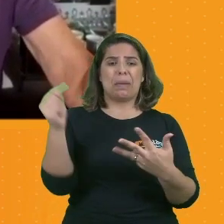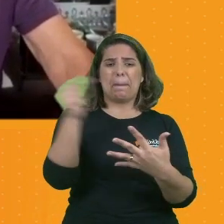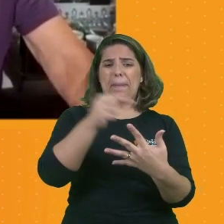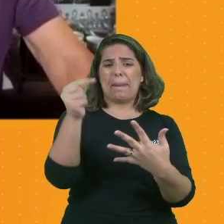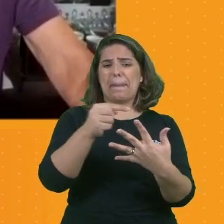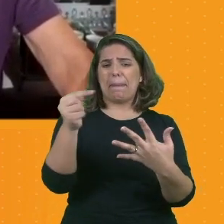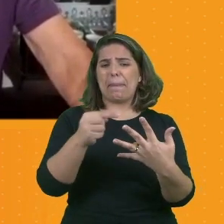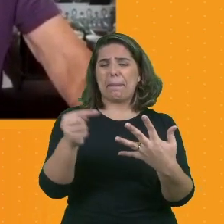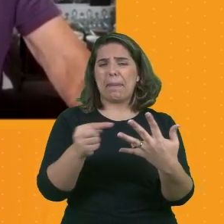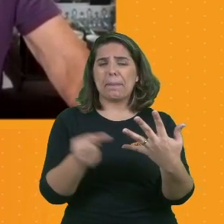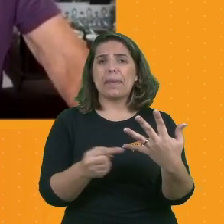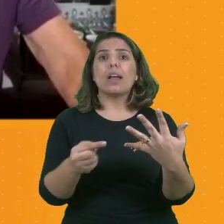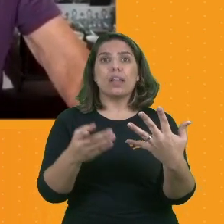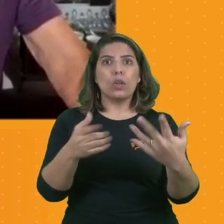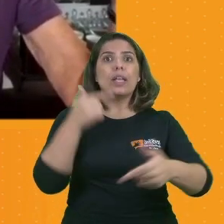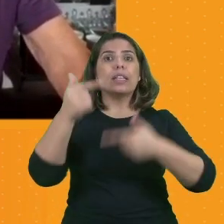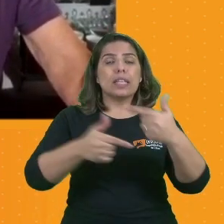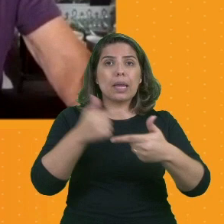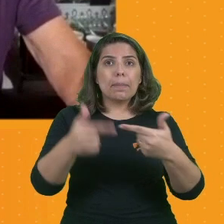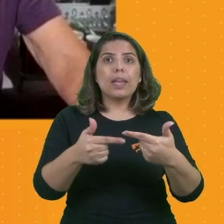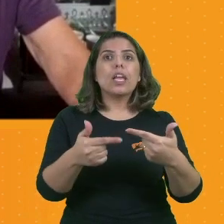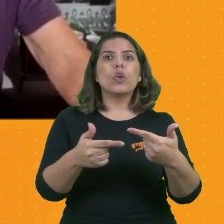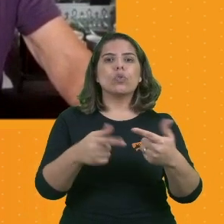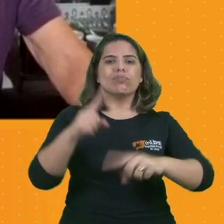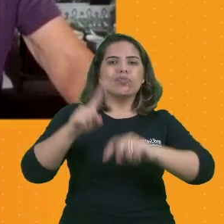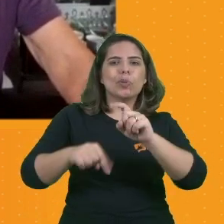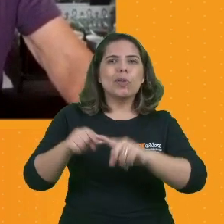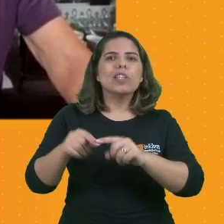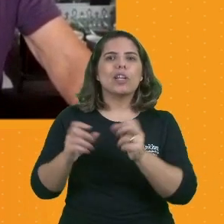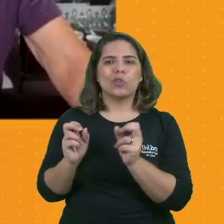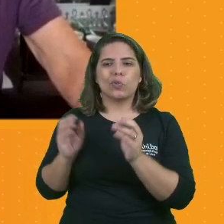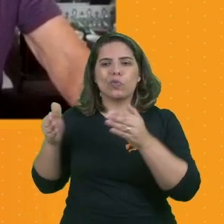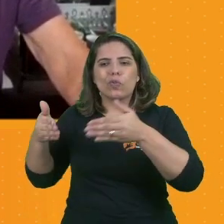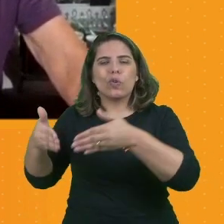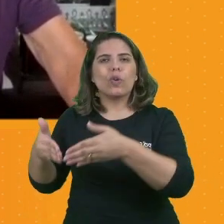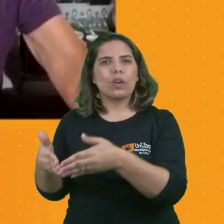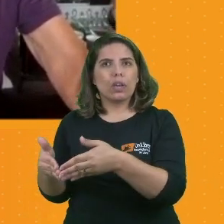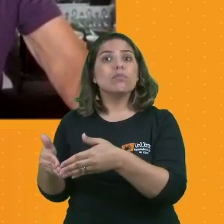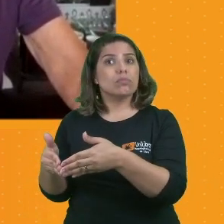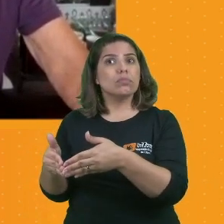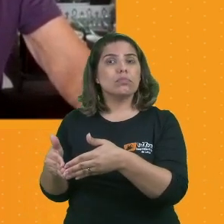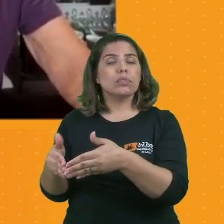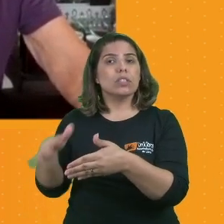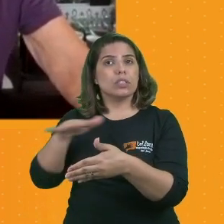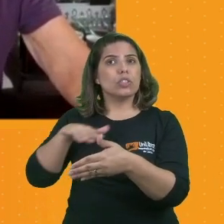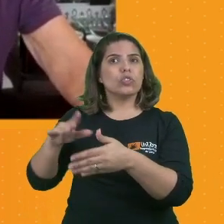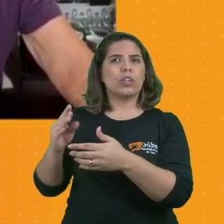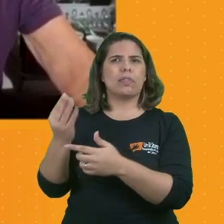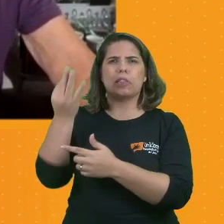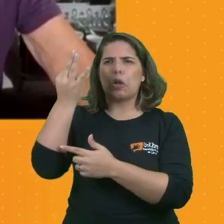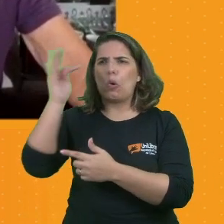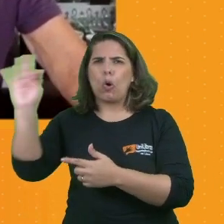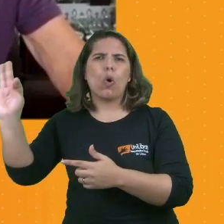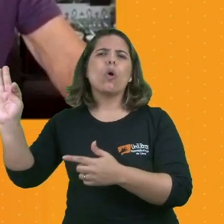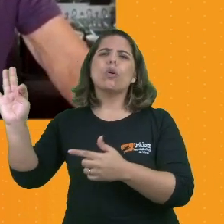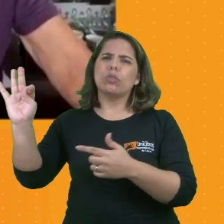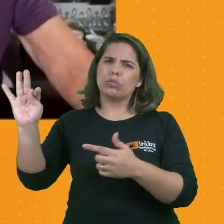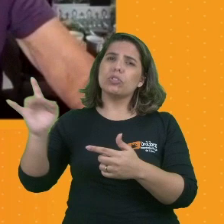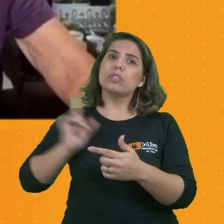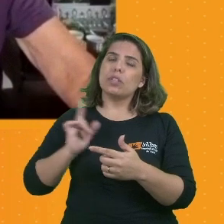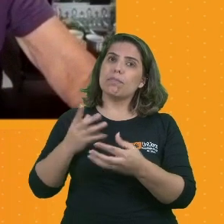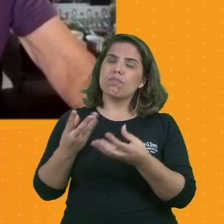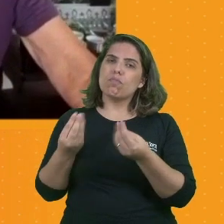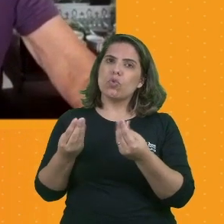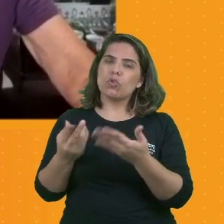história trabalhando com seus instrumentos são os seus apetrechos teórico e são muito